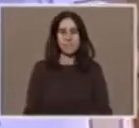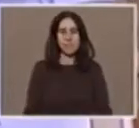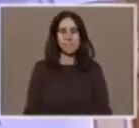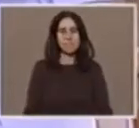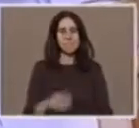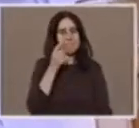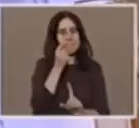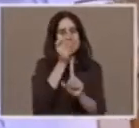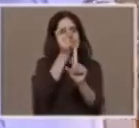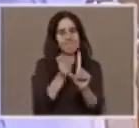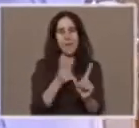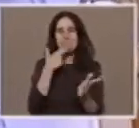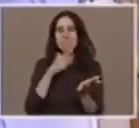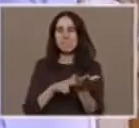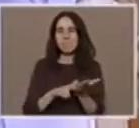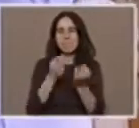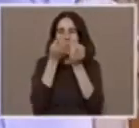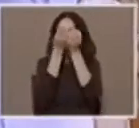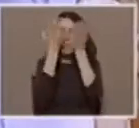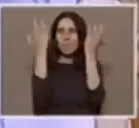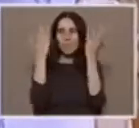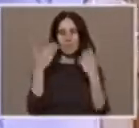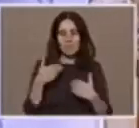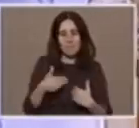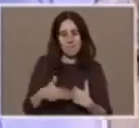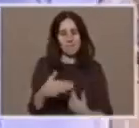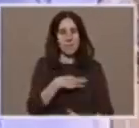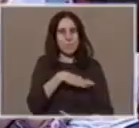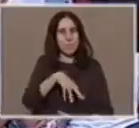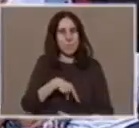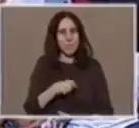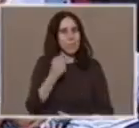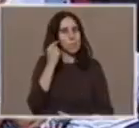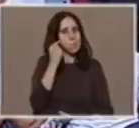na verdade, o profeta que estava para vir ao mundo."